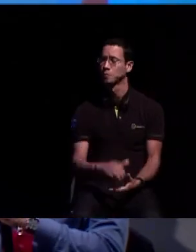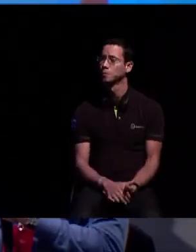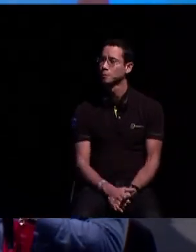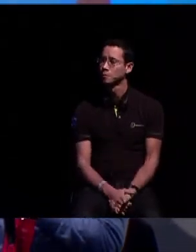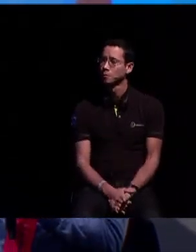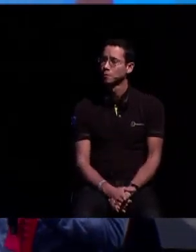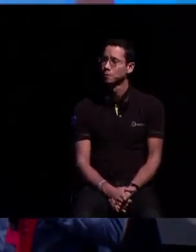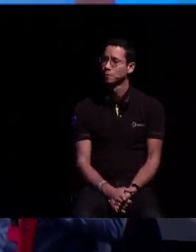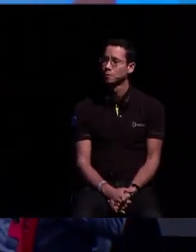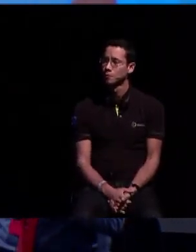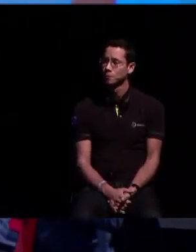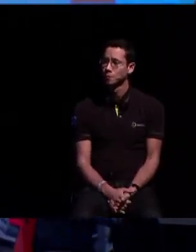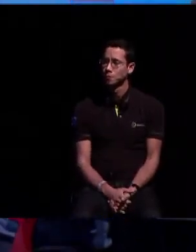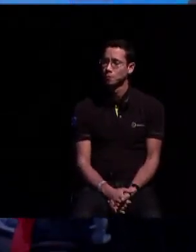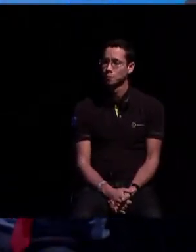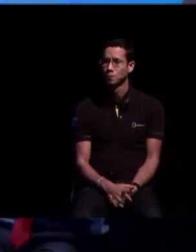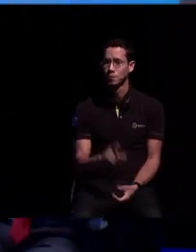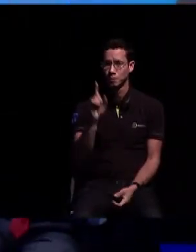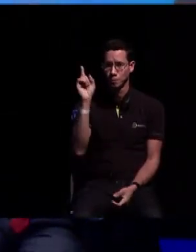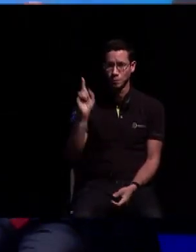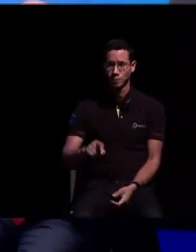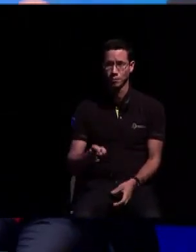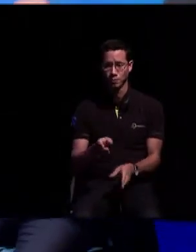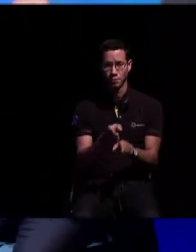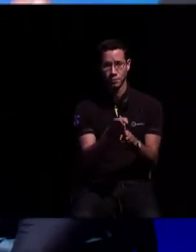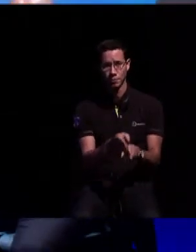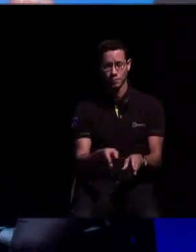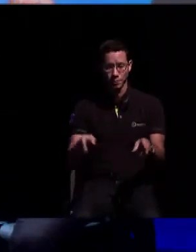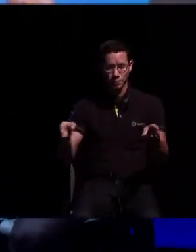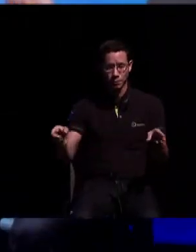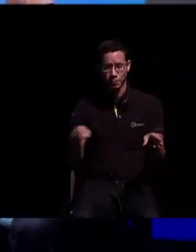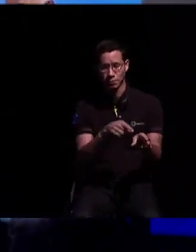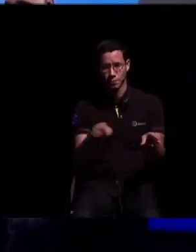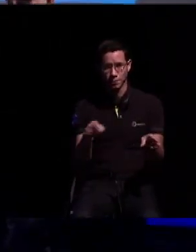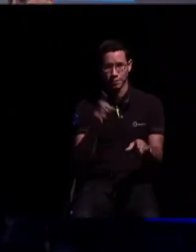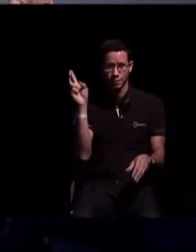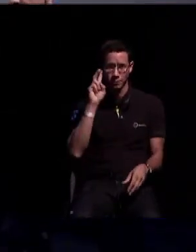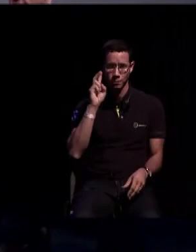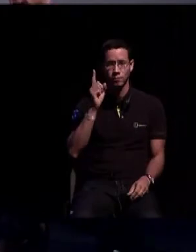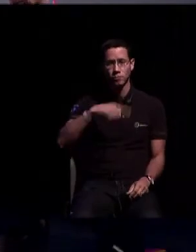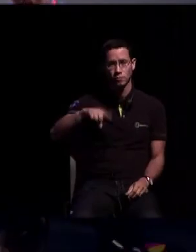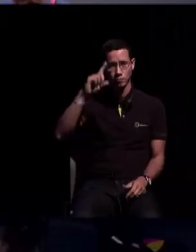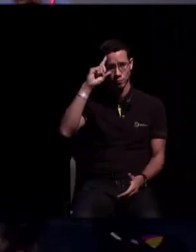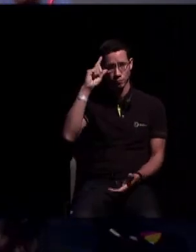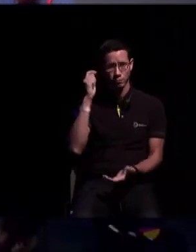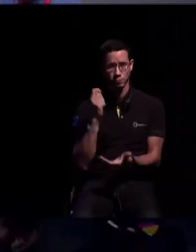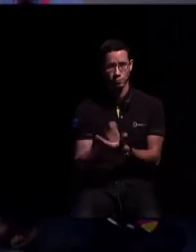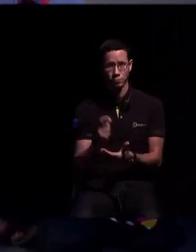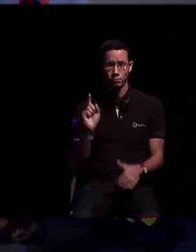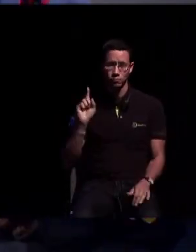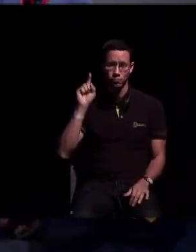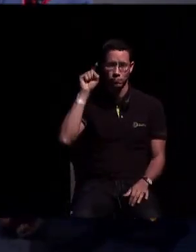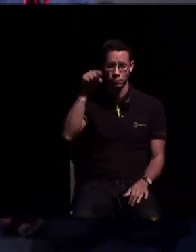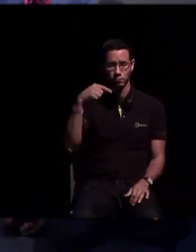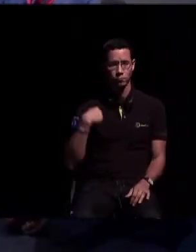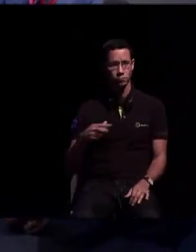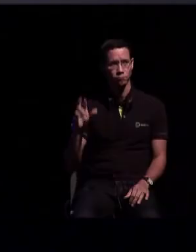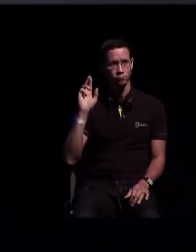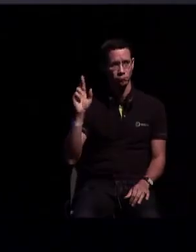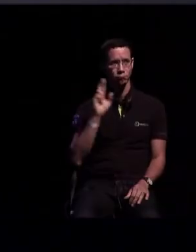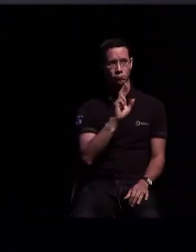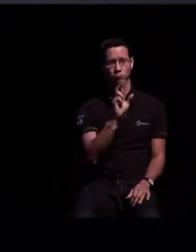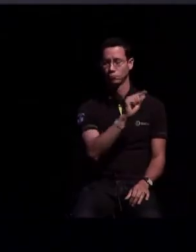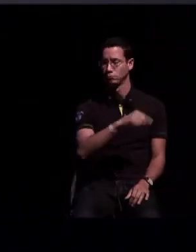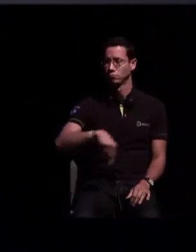Eu acho que é um período histórico em que a gente tem que tomar o nosso destino nas mãos. Né?